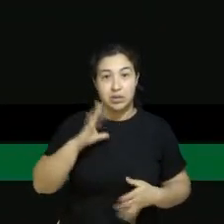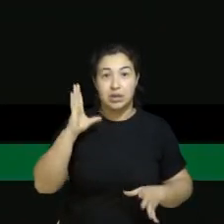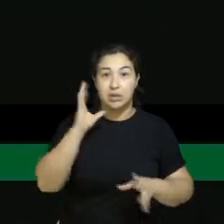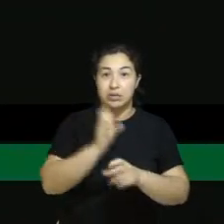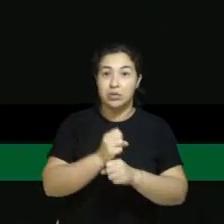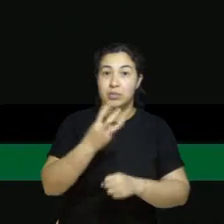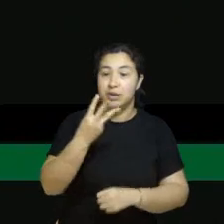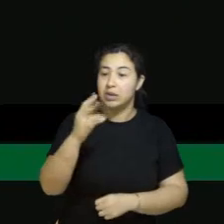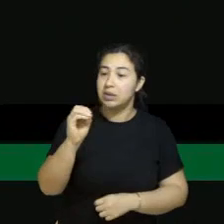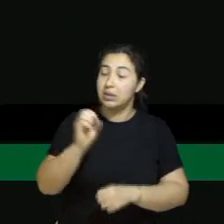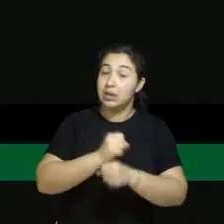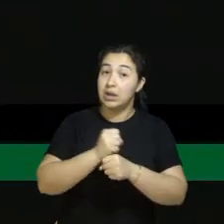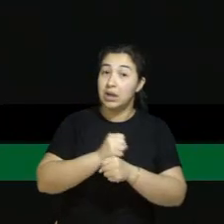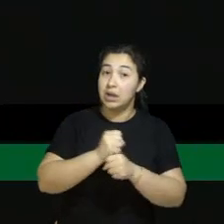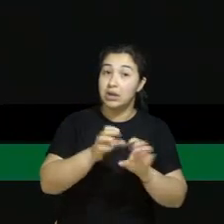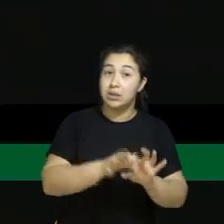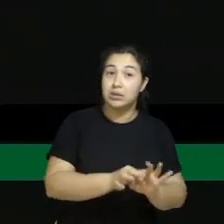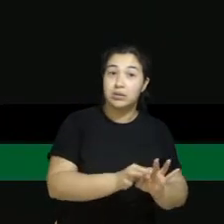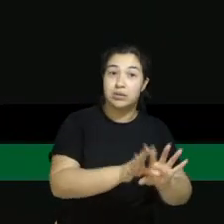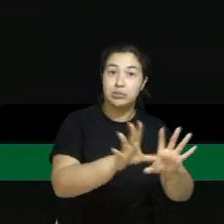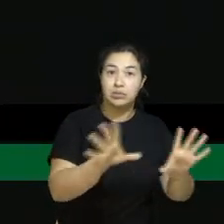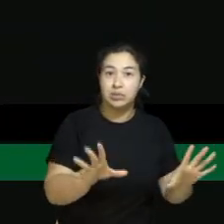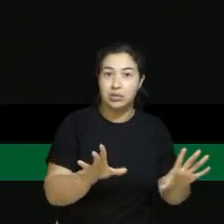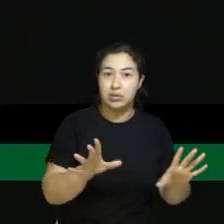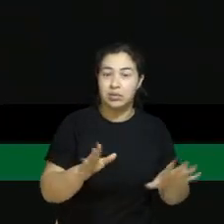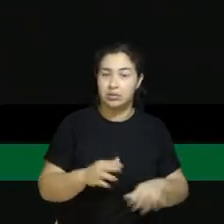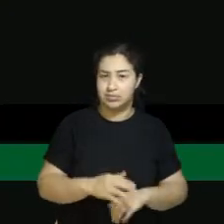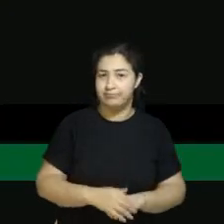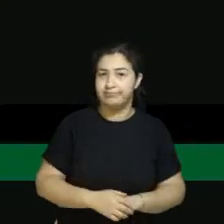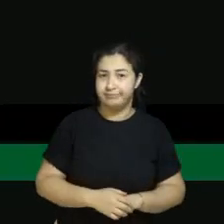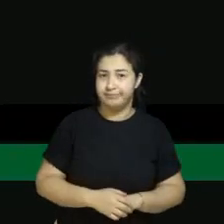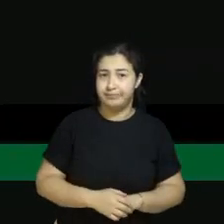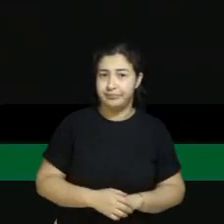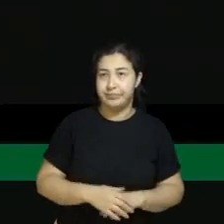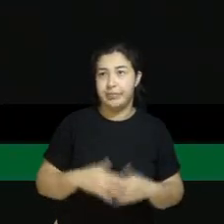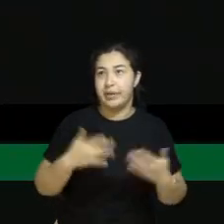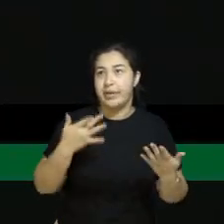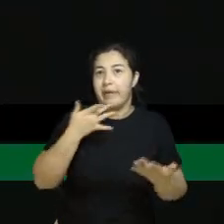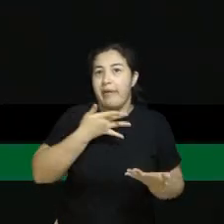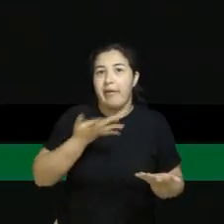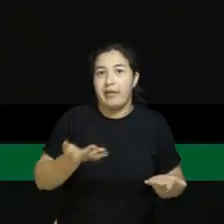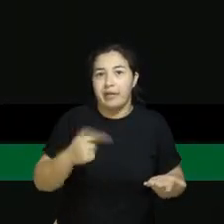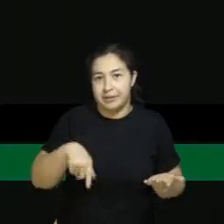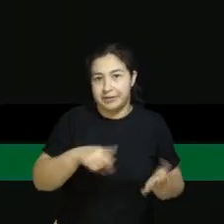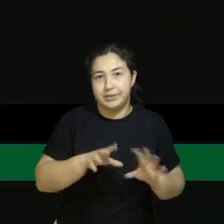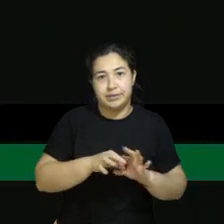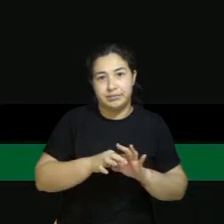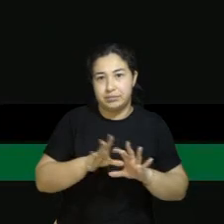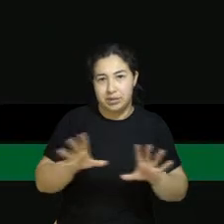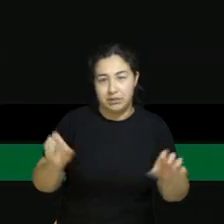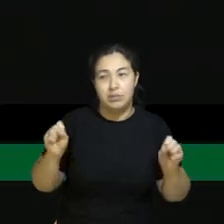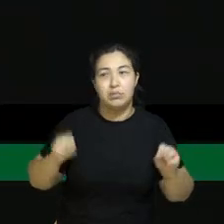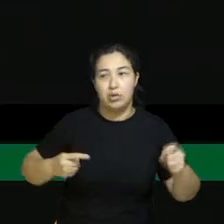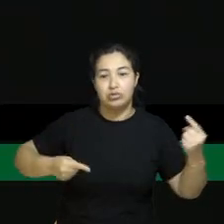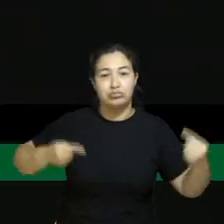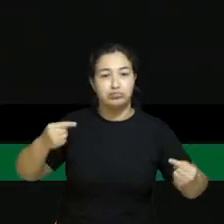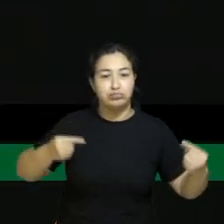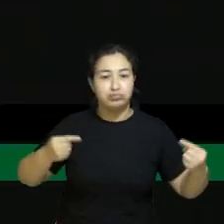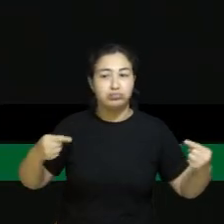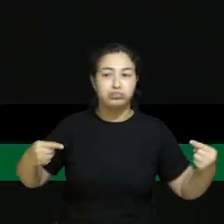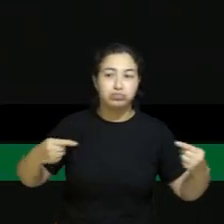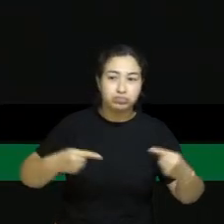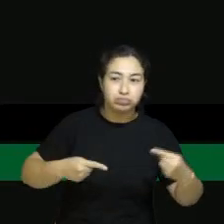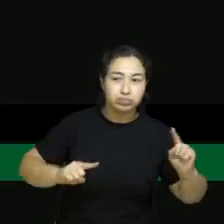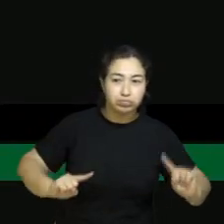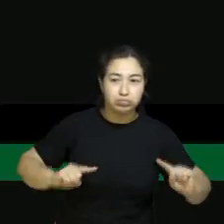se abriu a possibilidade de concorrência. E é óbvio que nós somos a favor da abertura de concorrência para que a gente possa ter um